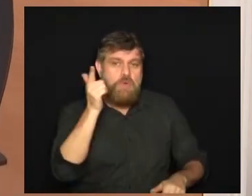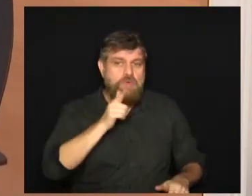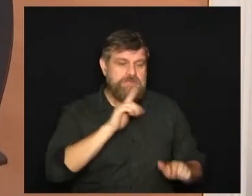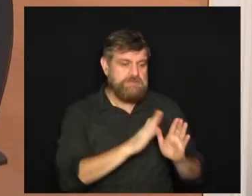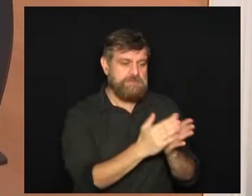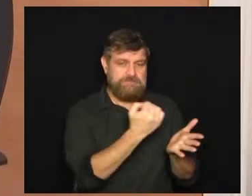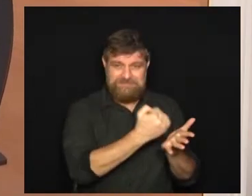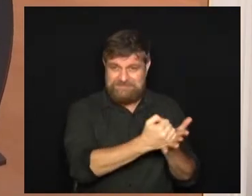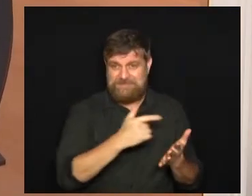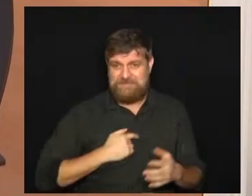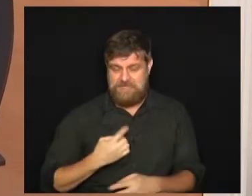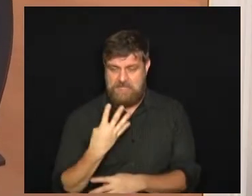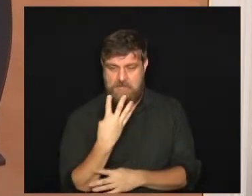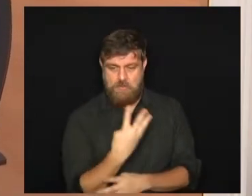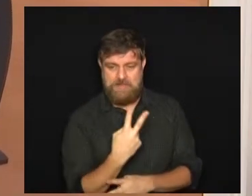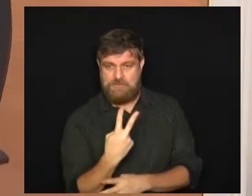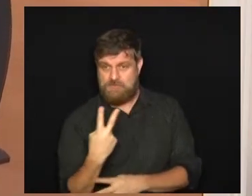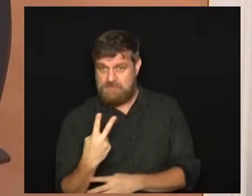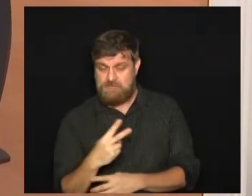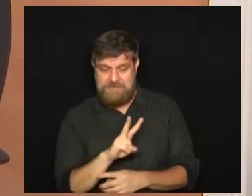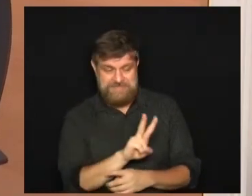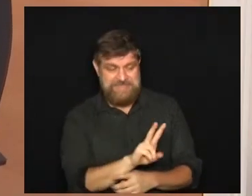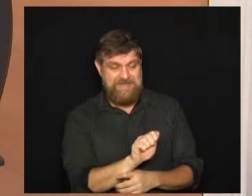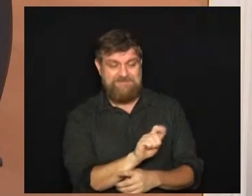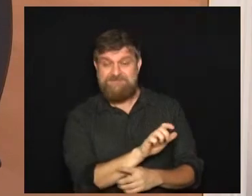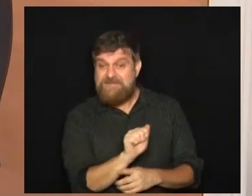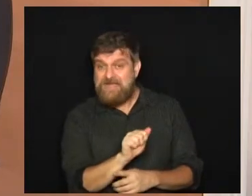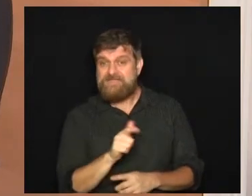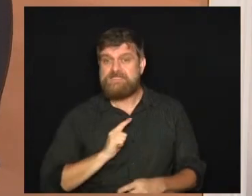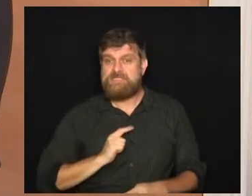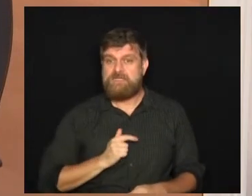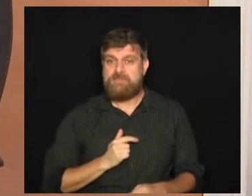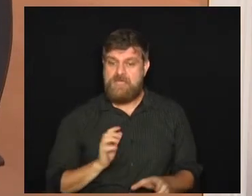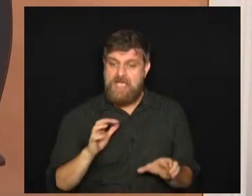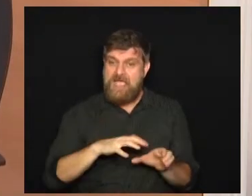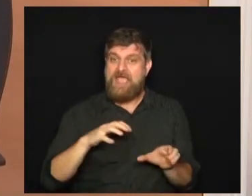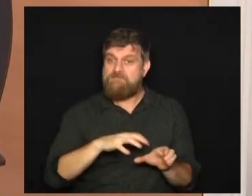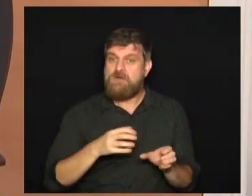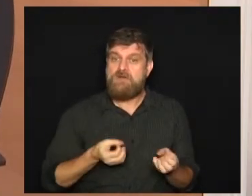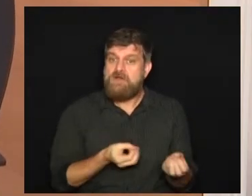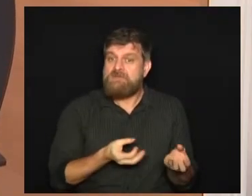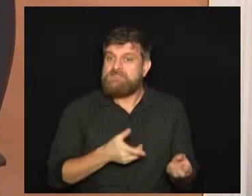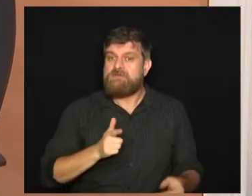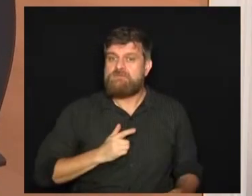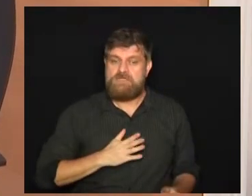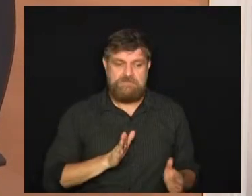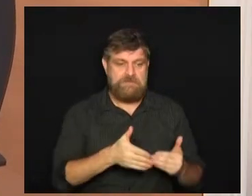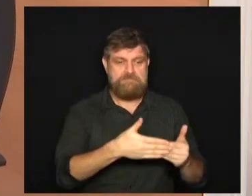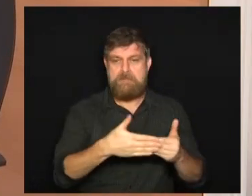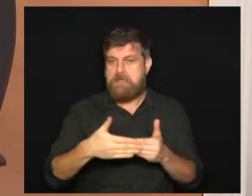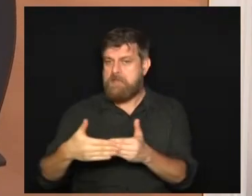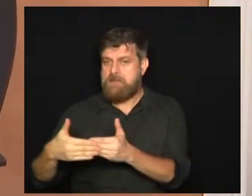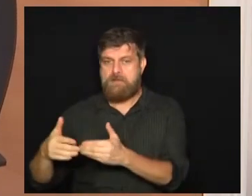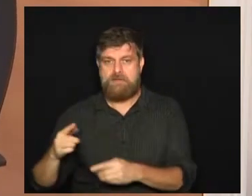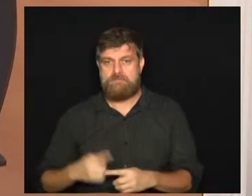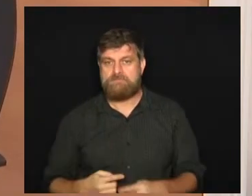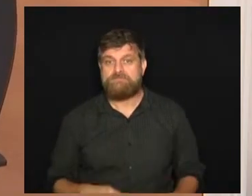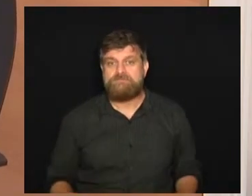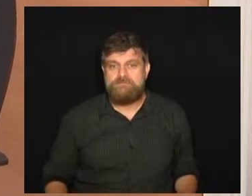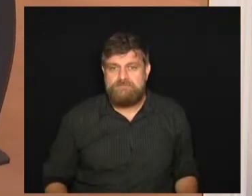gente tem 422 vagas abertas, mas se a gente tem dados também de vagas que foram fechadas através desse